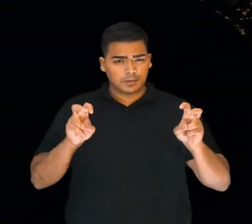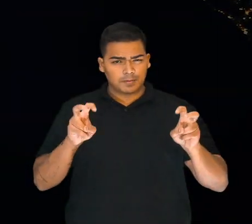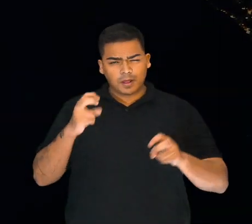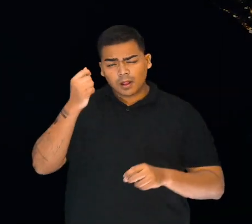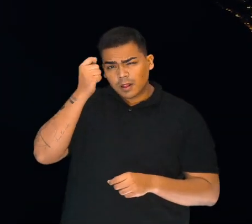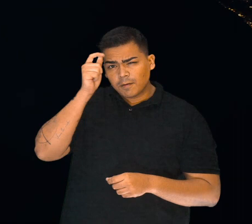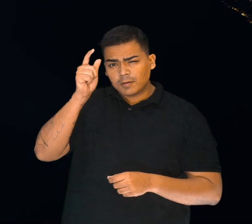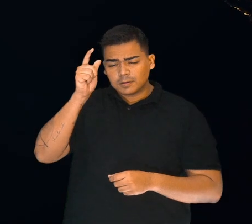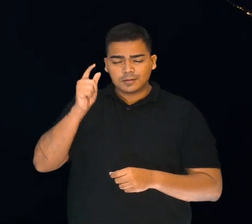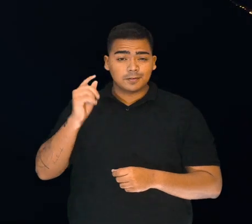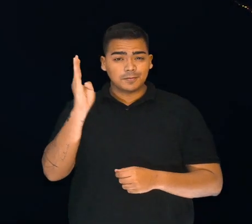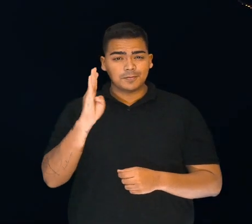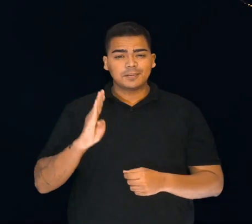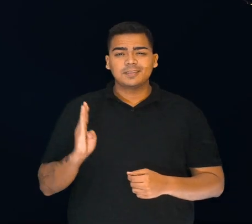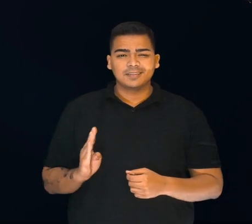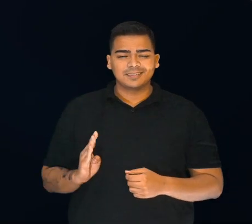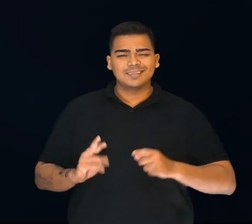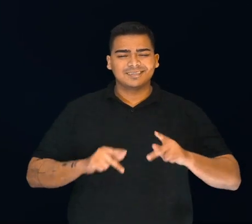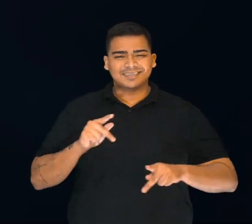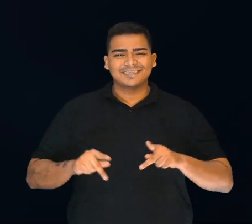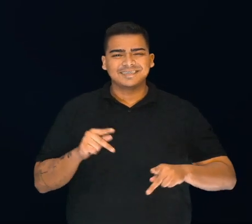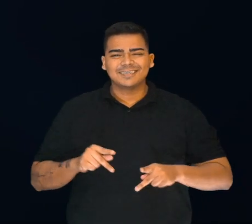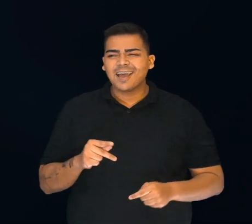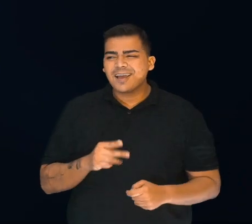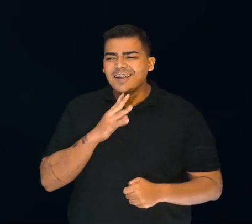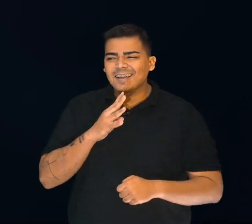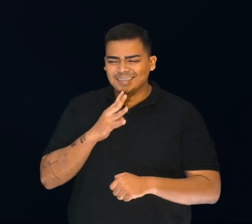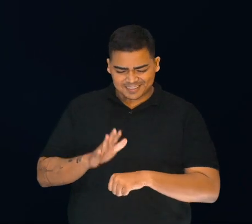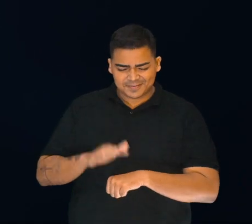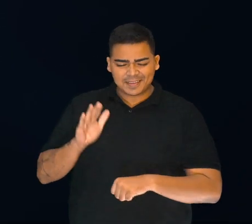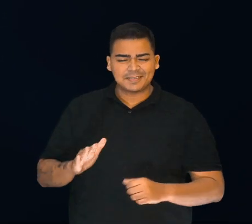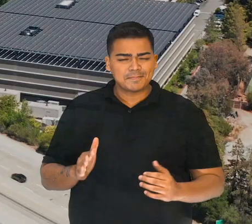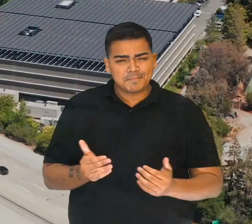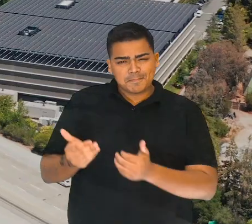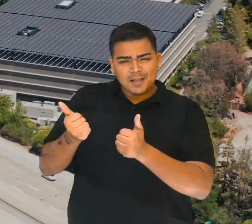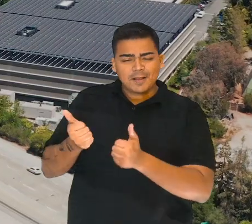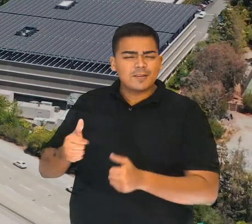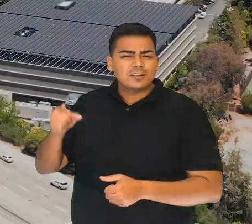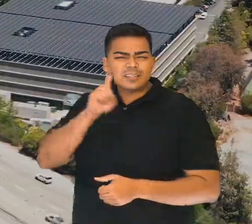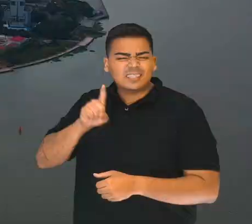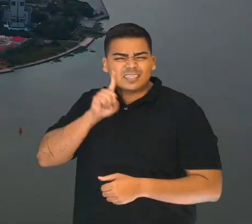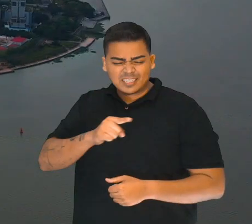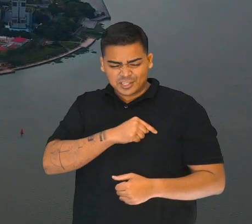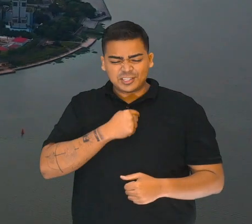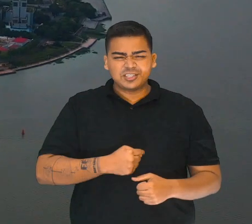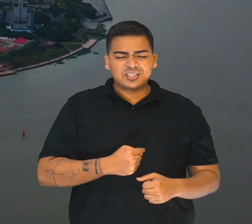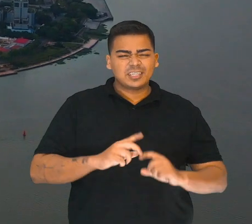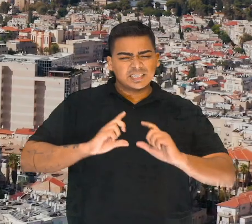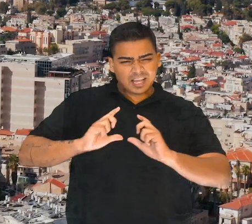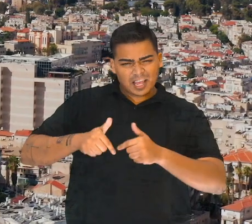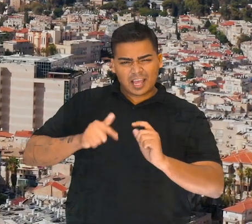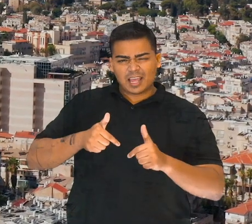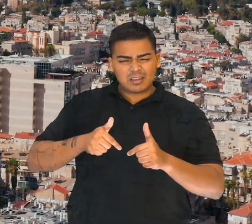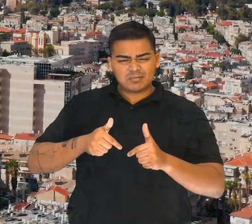Quando o assunto é inovação, o brasileiro e o Brasil conhecem muito mais e melhor o Vale do Silício, China e